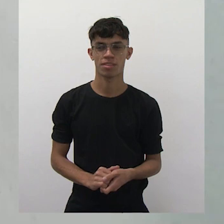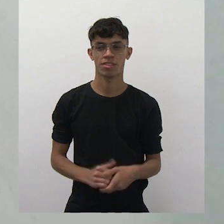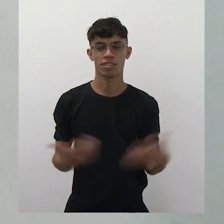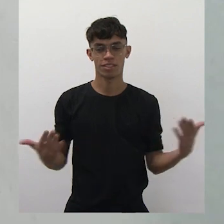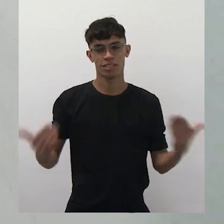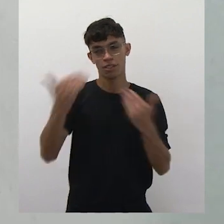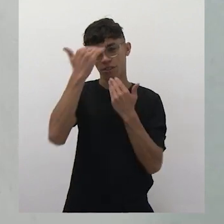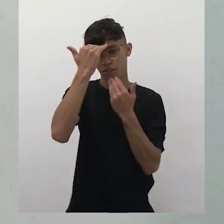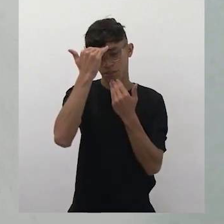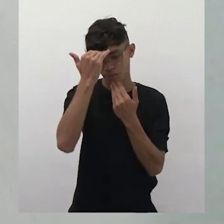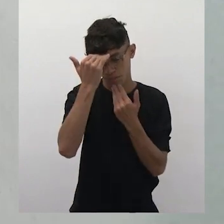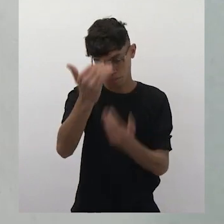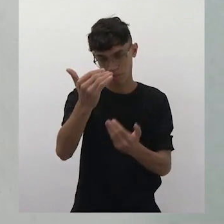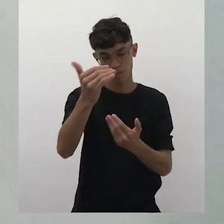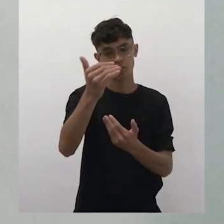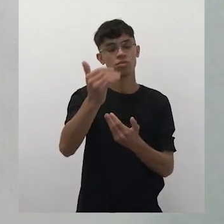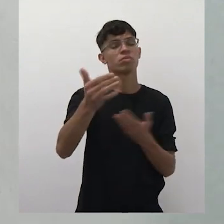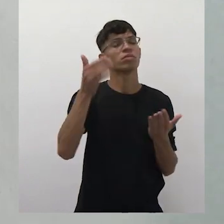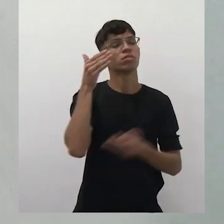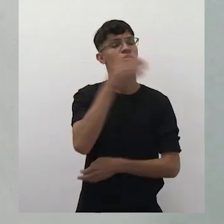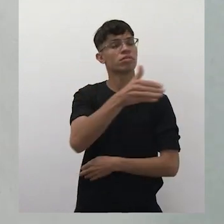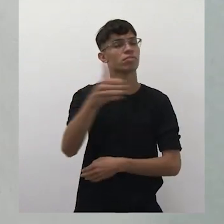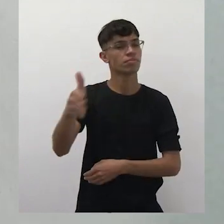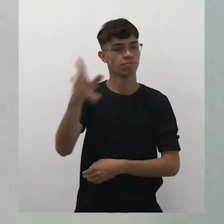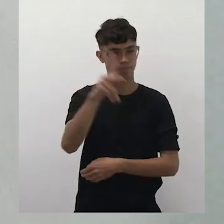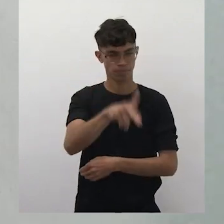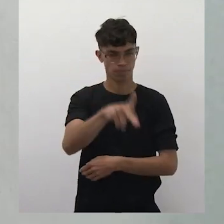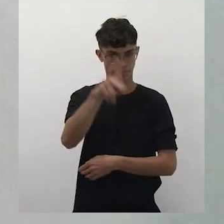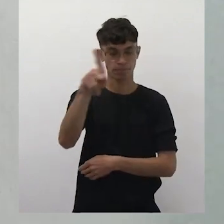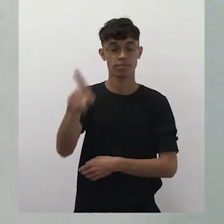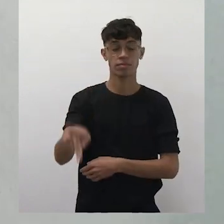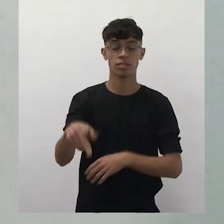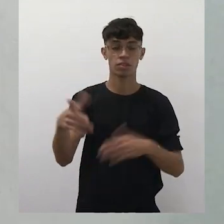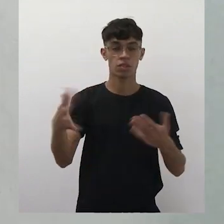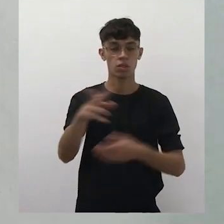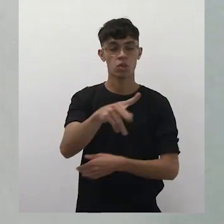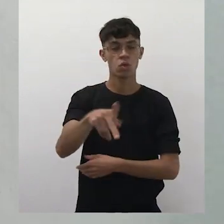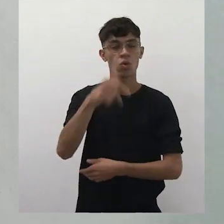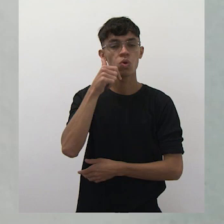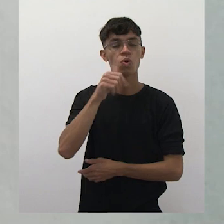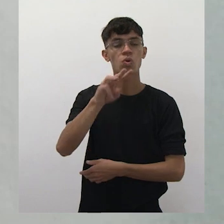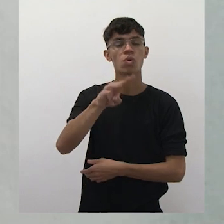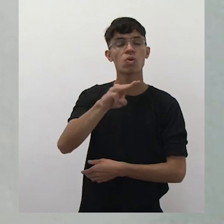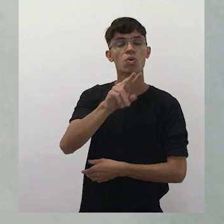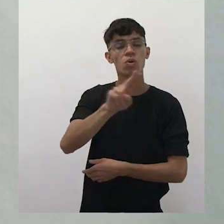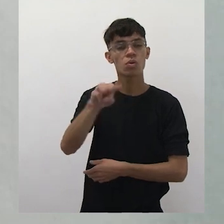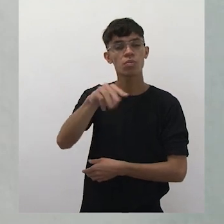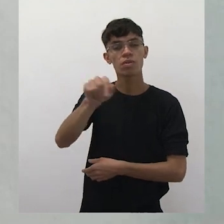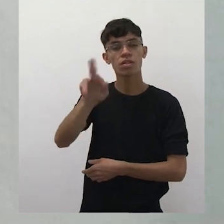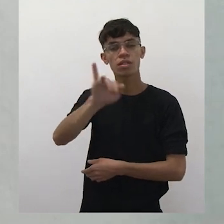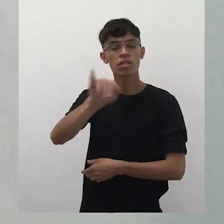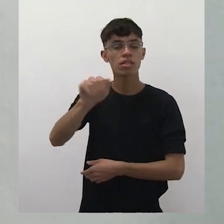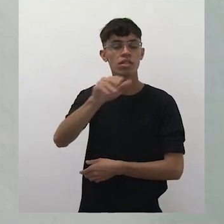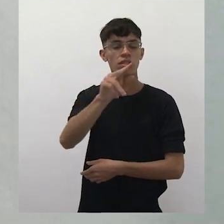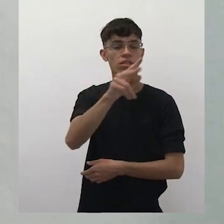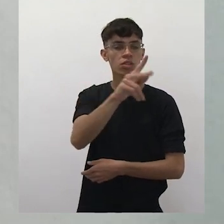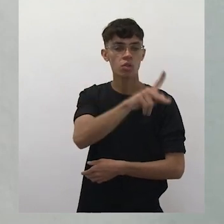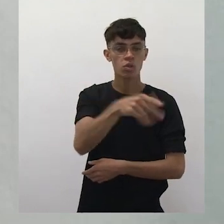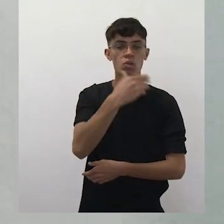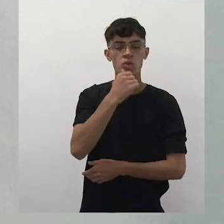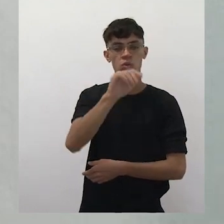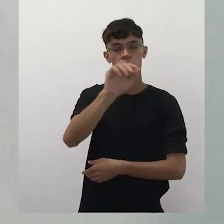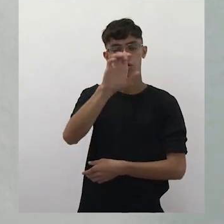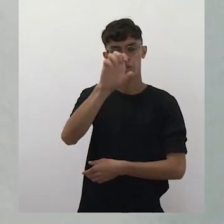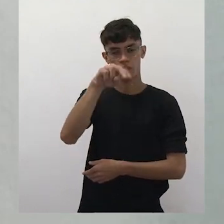Muito obrigada pelas contribuições, professores. Bem, a professora Maria e o professor Endel